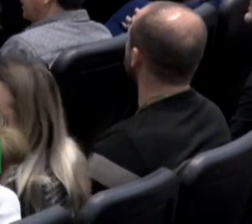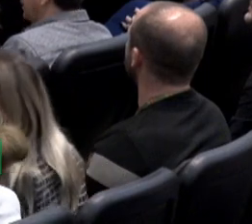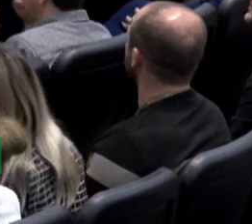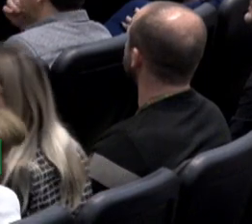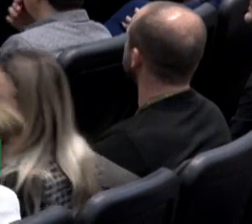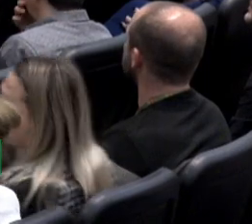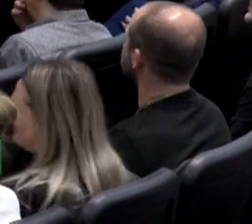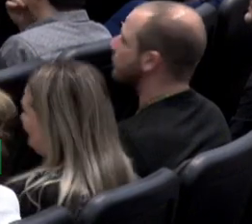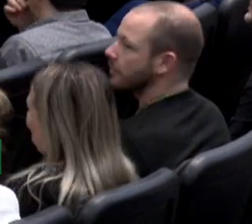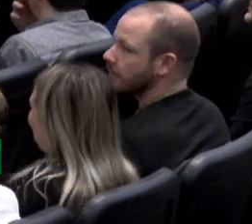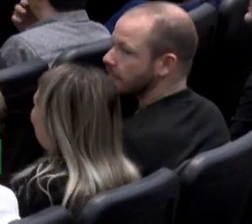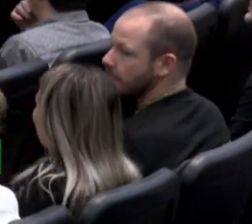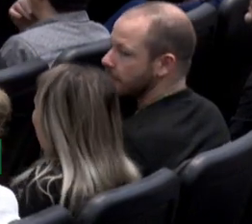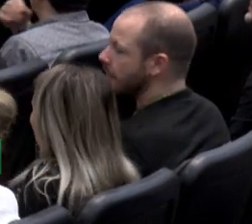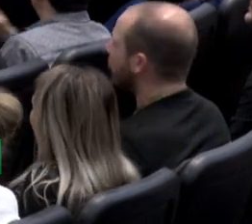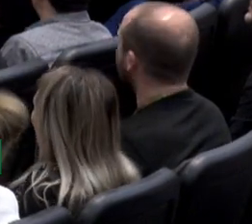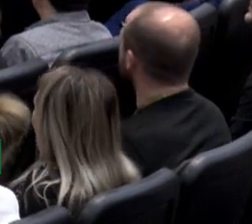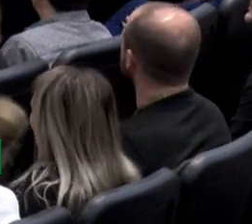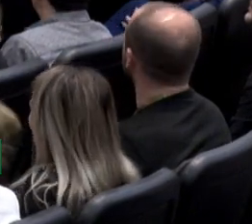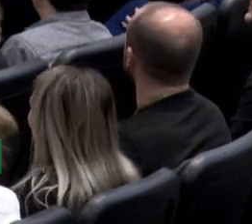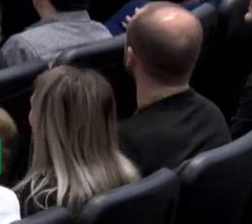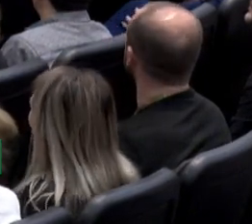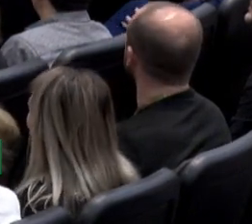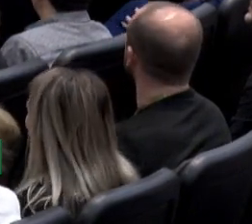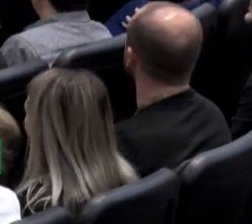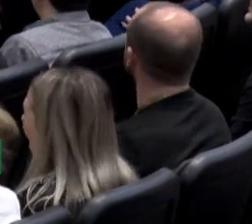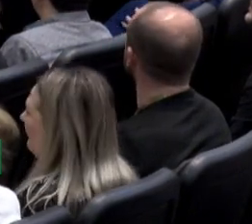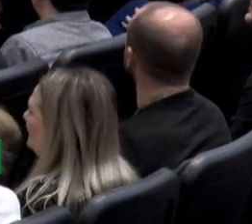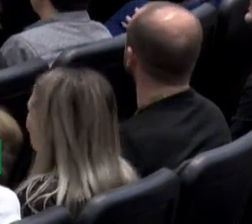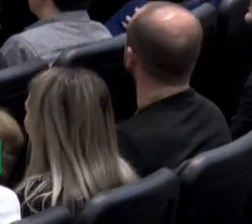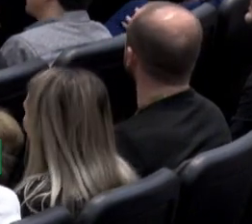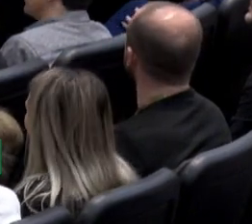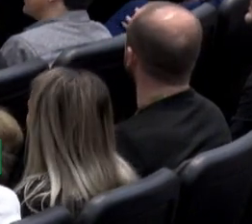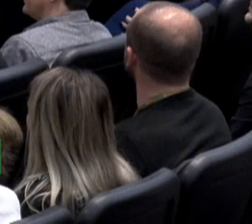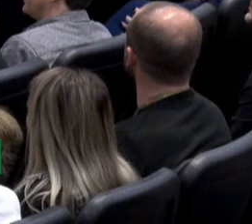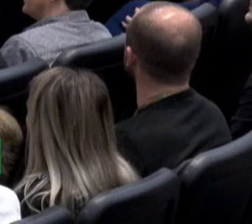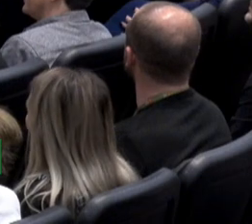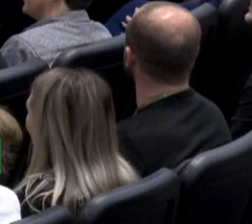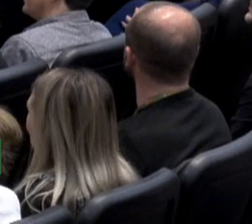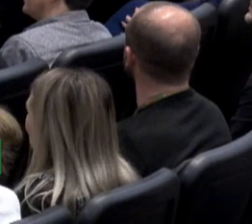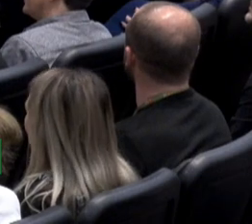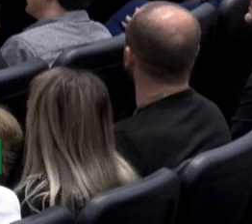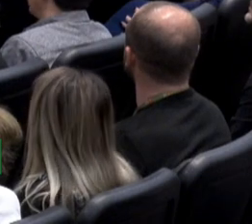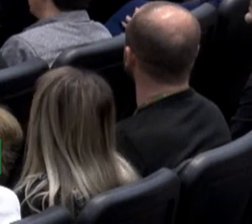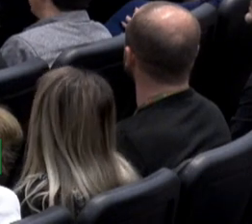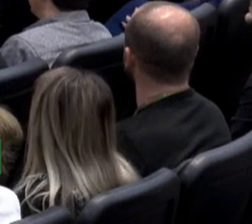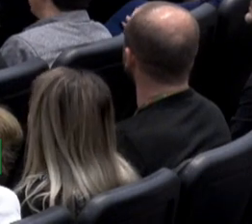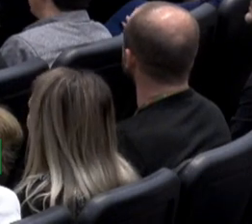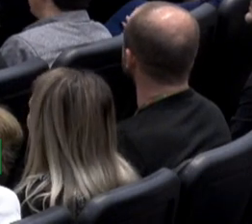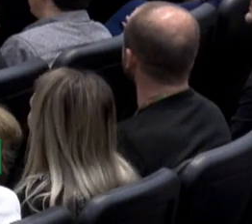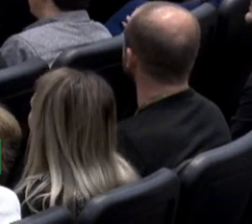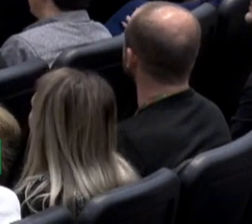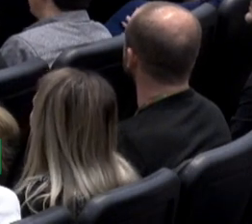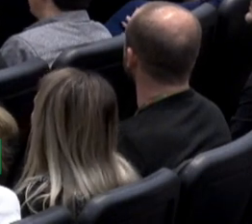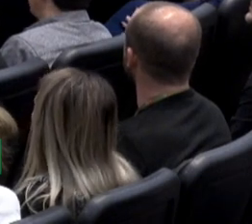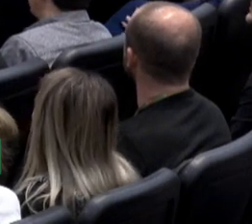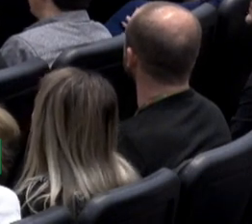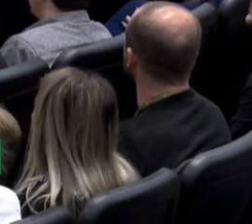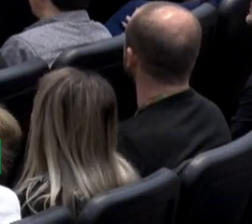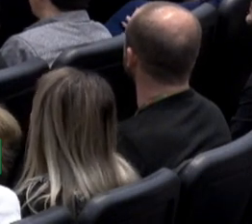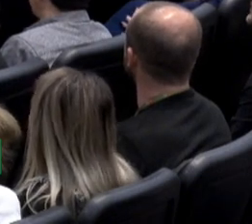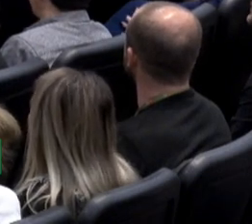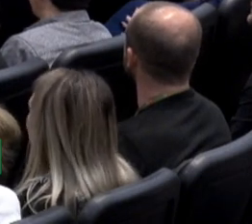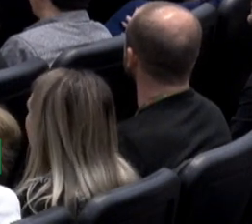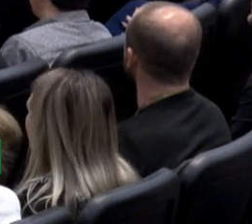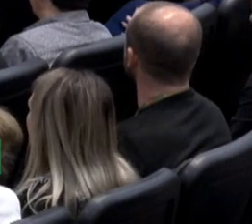tá acontecendo? A maré vai, a maré vem. A tartaruga se engasgou. A maré